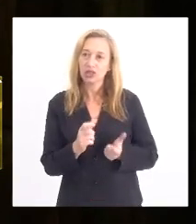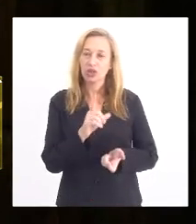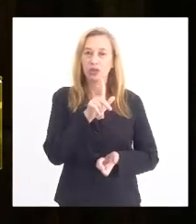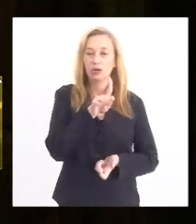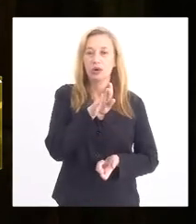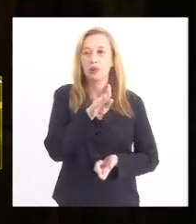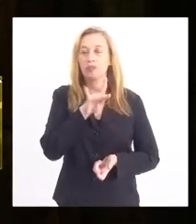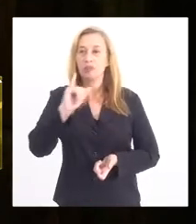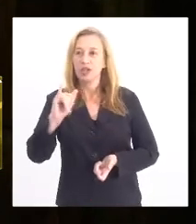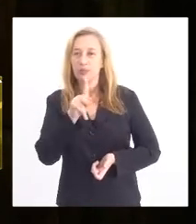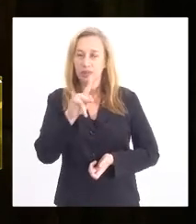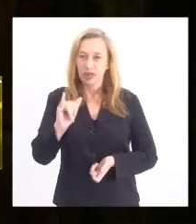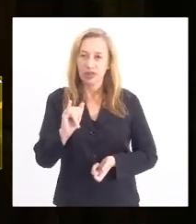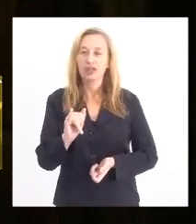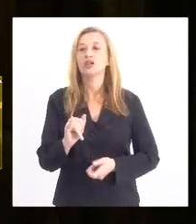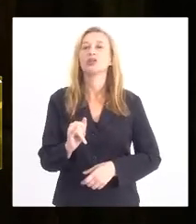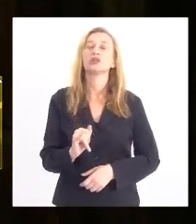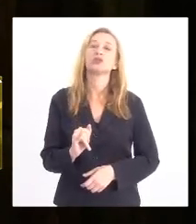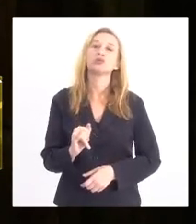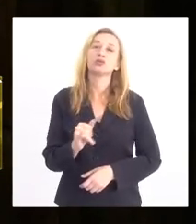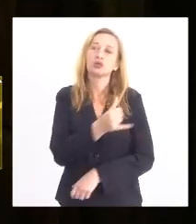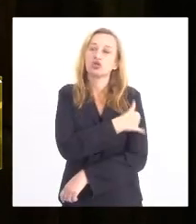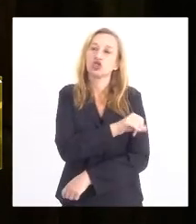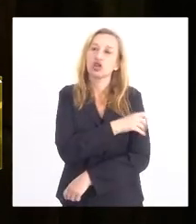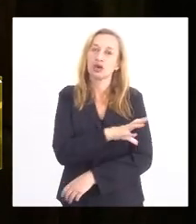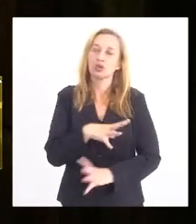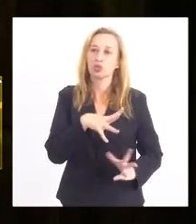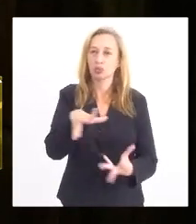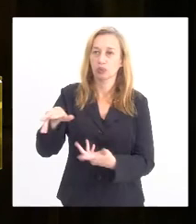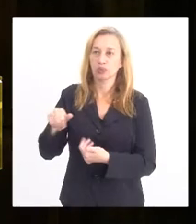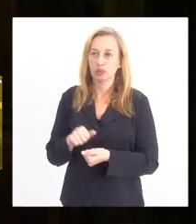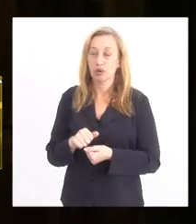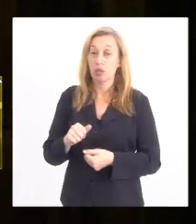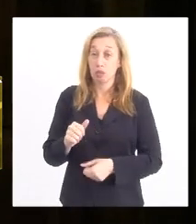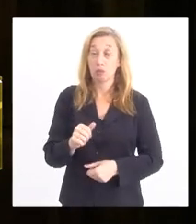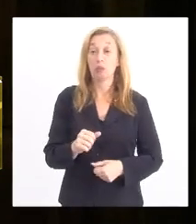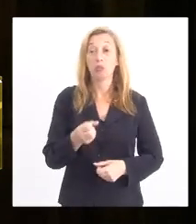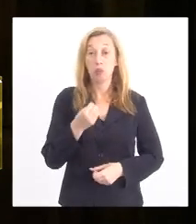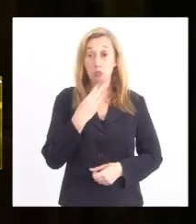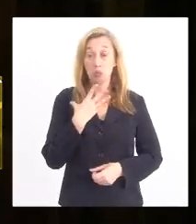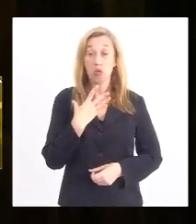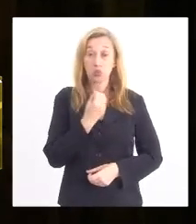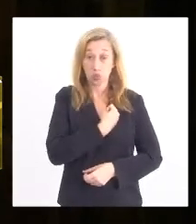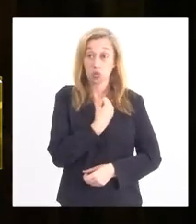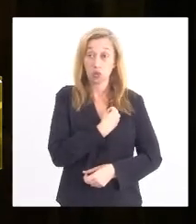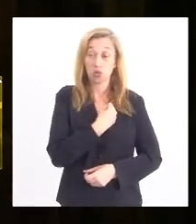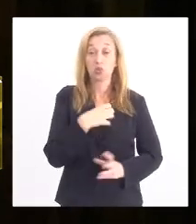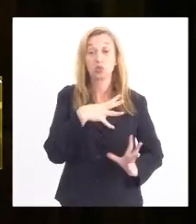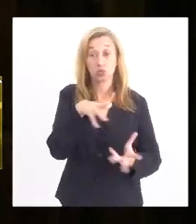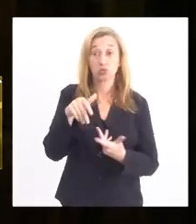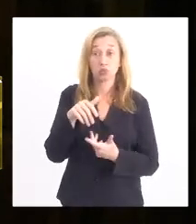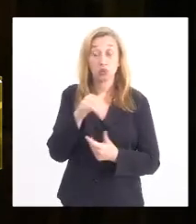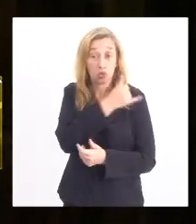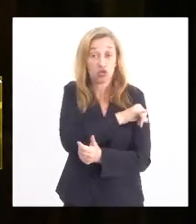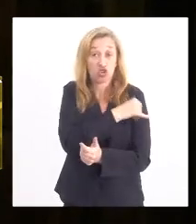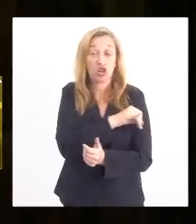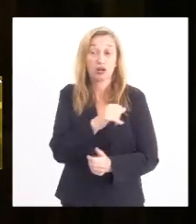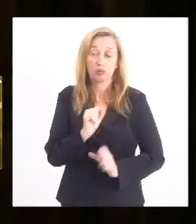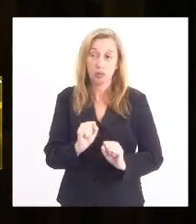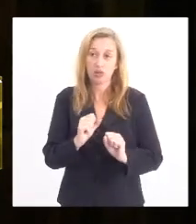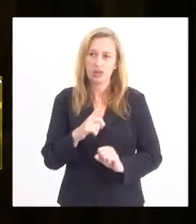do Rio de Janeiro com o turismo que poderá assim ser o maior PIB do Rio de Janeiro eu digo aos Senhores